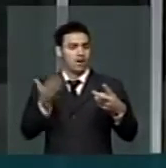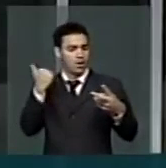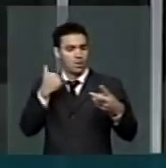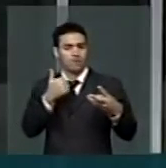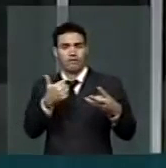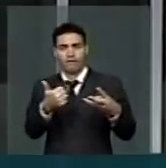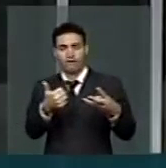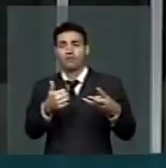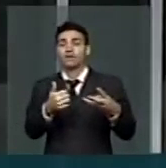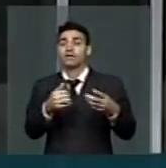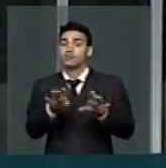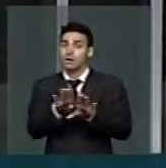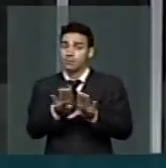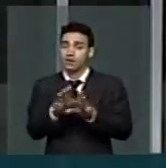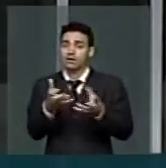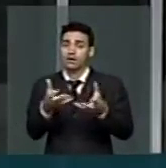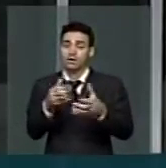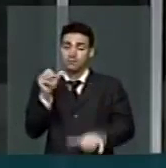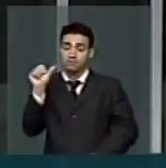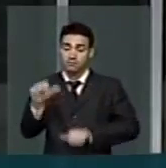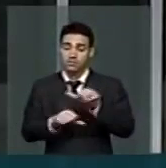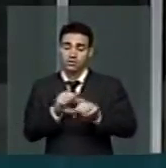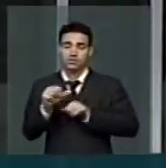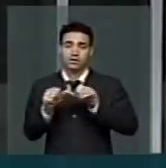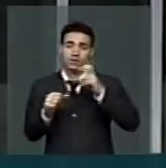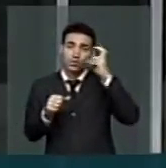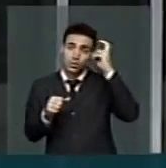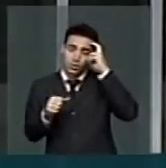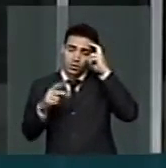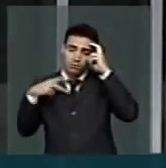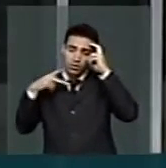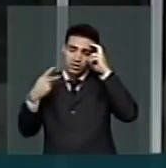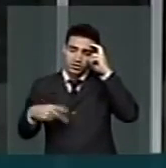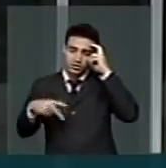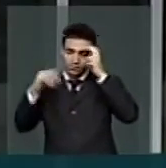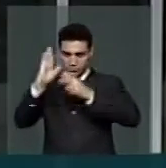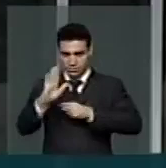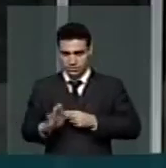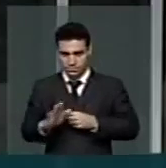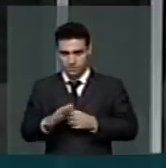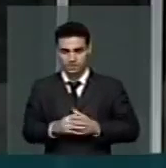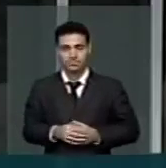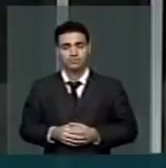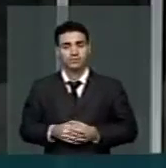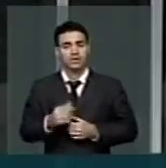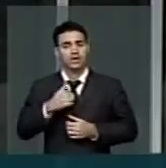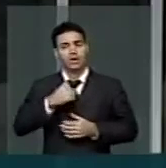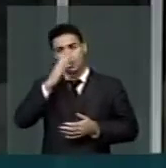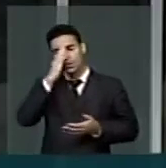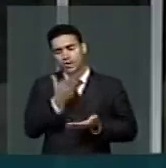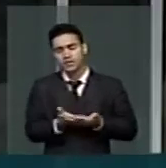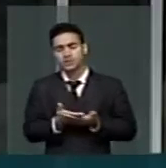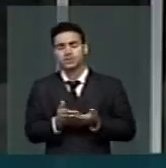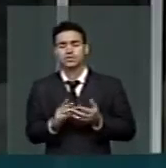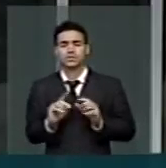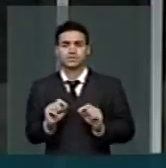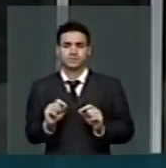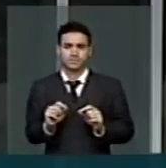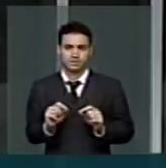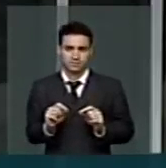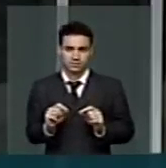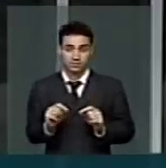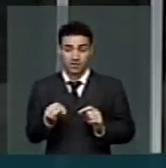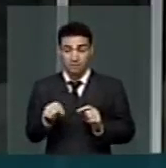mas que querem também mudar a cultura política do nosso país. Eu acredito que a